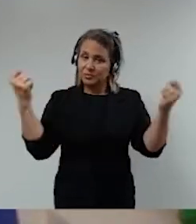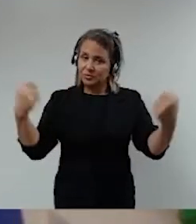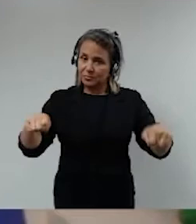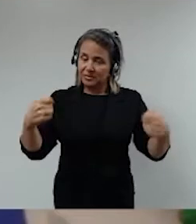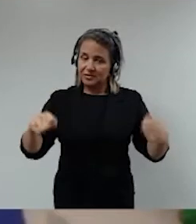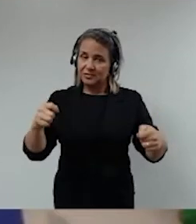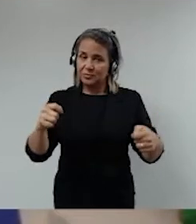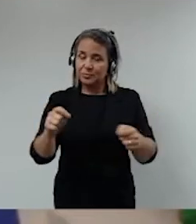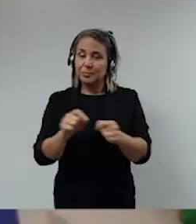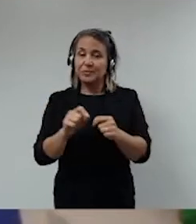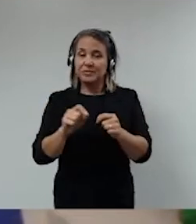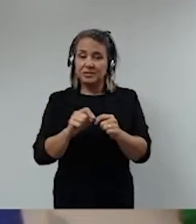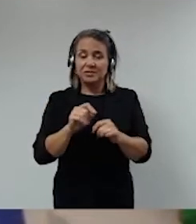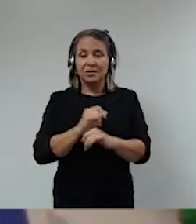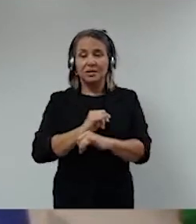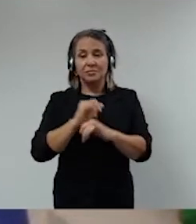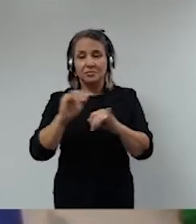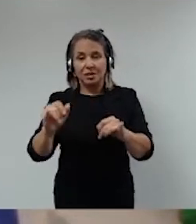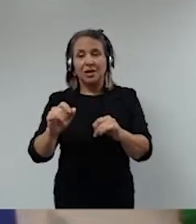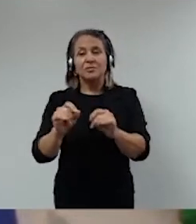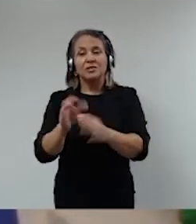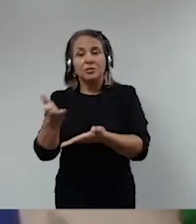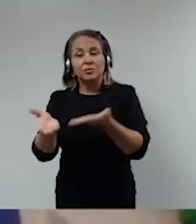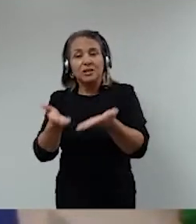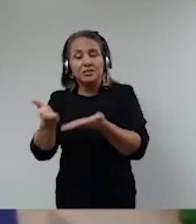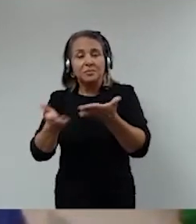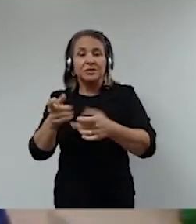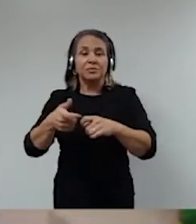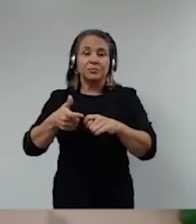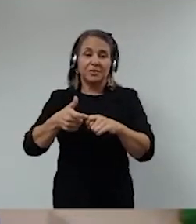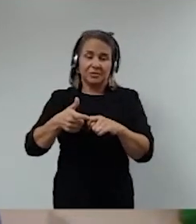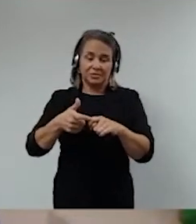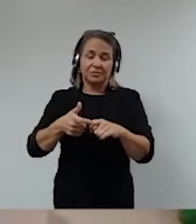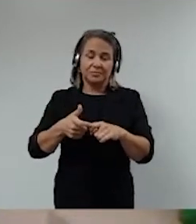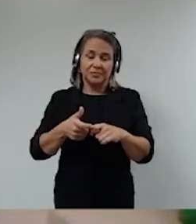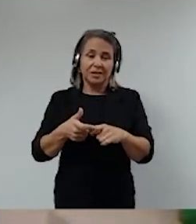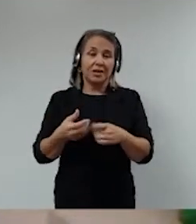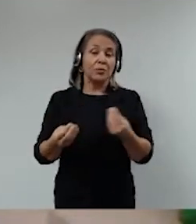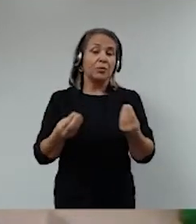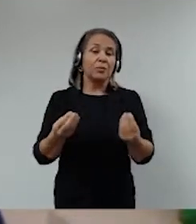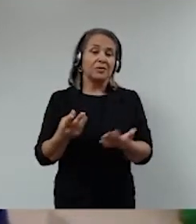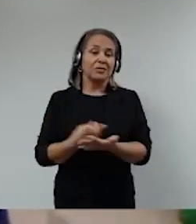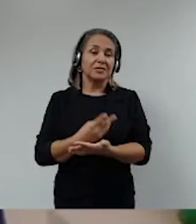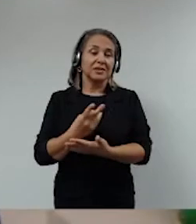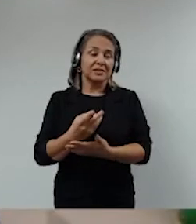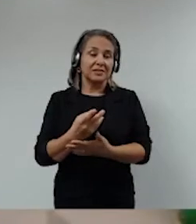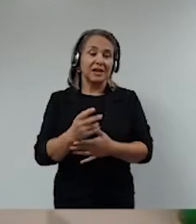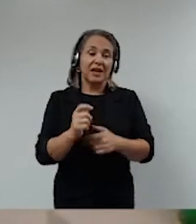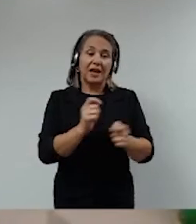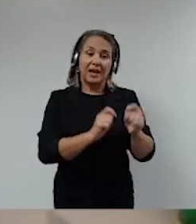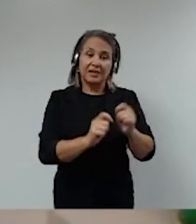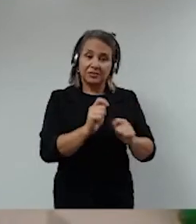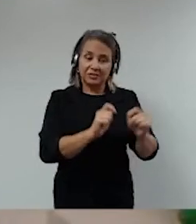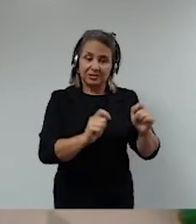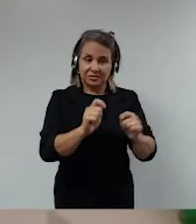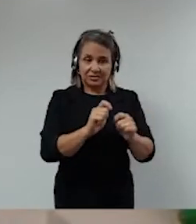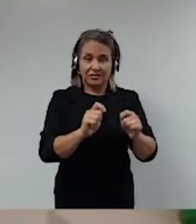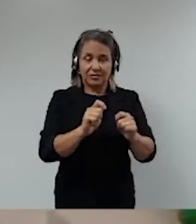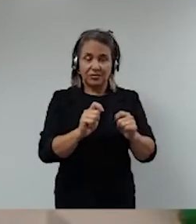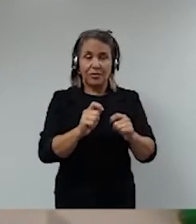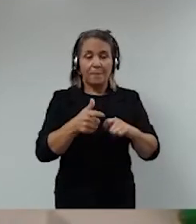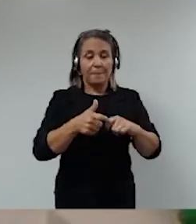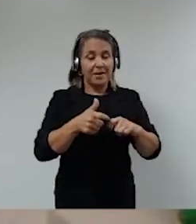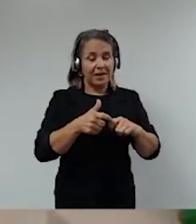fazer recomendações e indicar o tratamento médico. E aí, nesse caso, a Associação Médica Americana